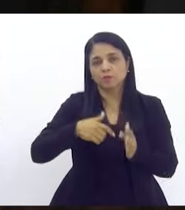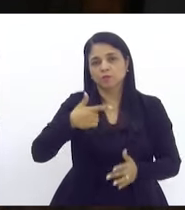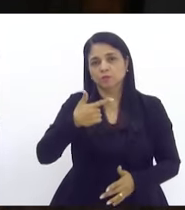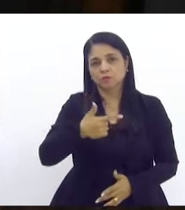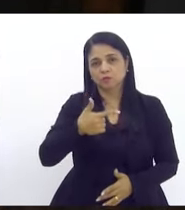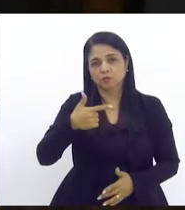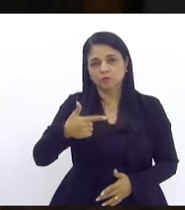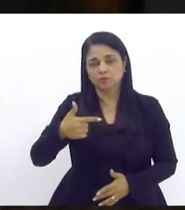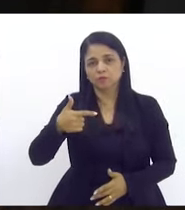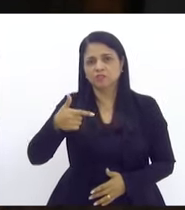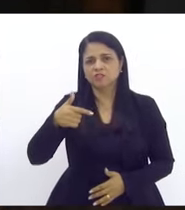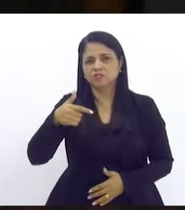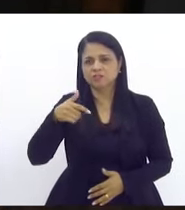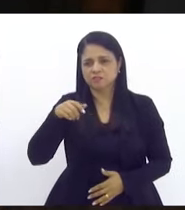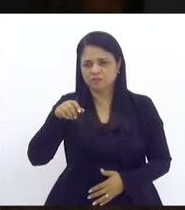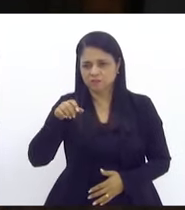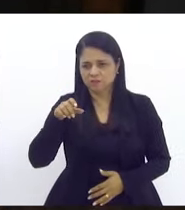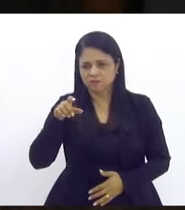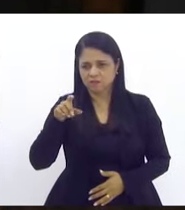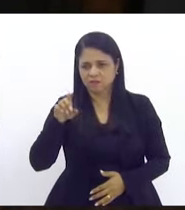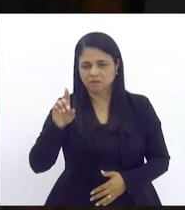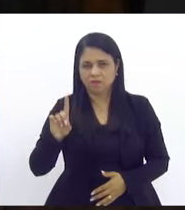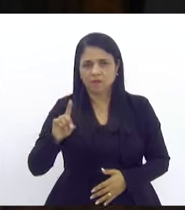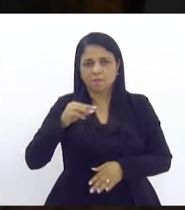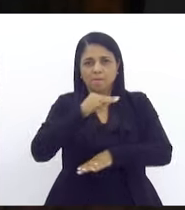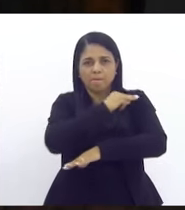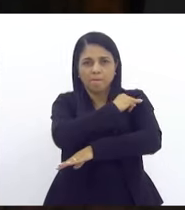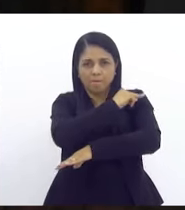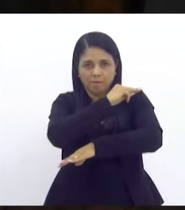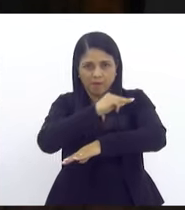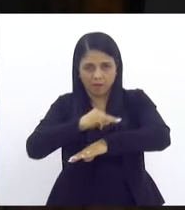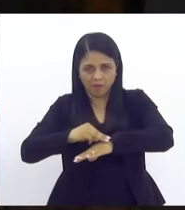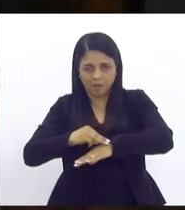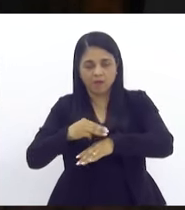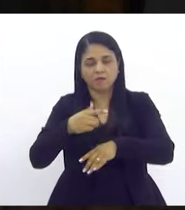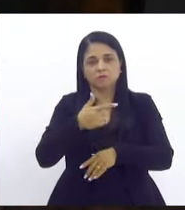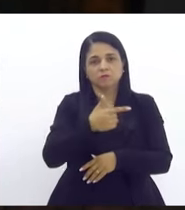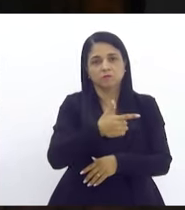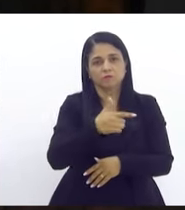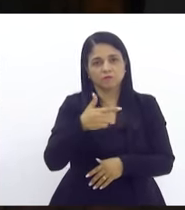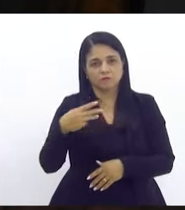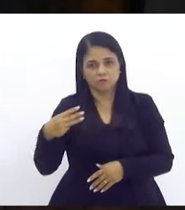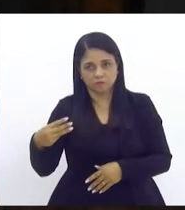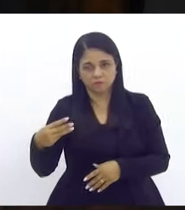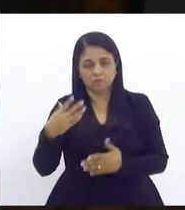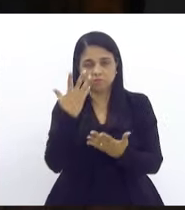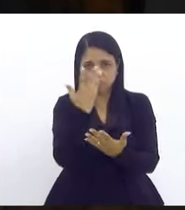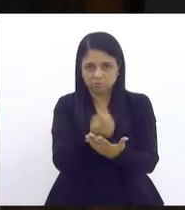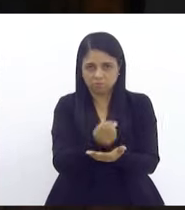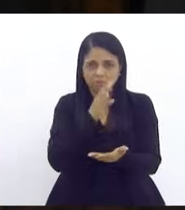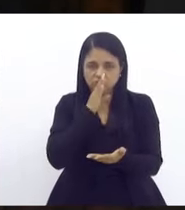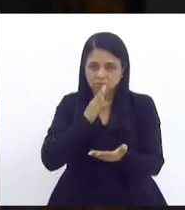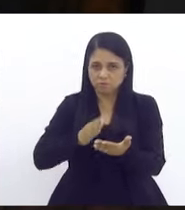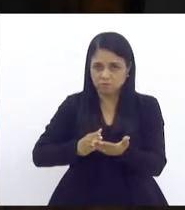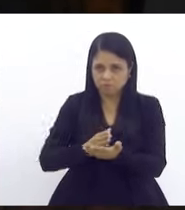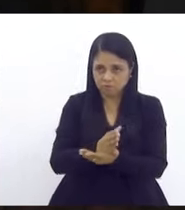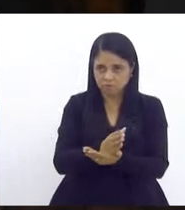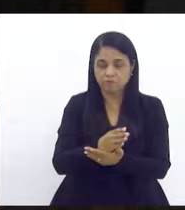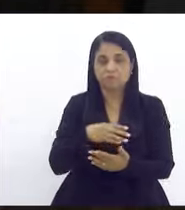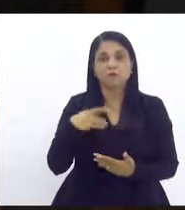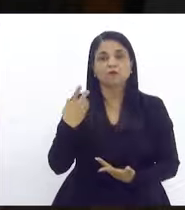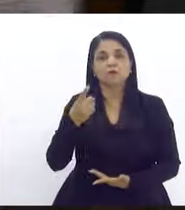Rio de Janeiro. Prazo de 23 de novembro de 2023. Os senhores que aprovam, permaneçam como estão. Aprovado. Deputado Luiz